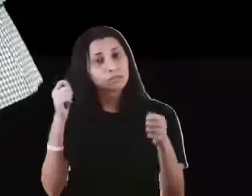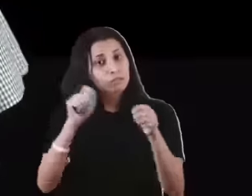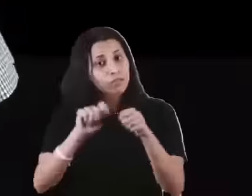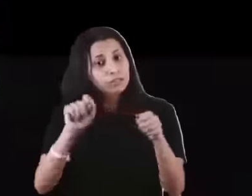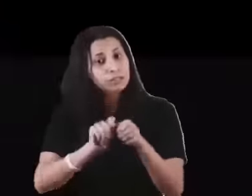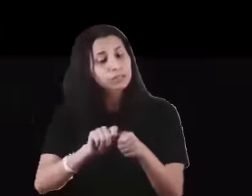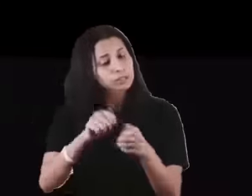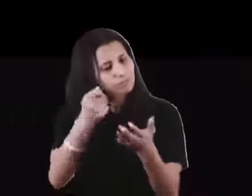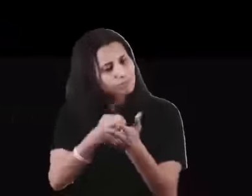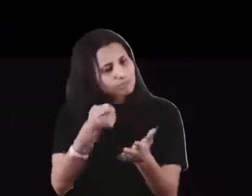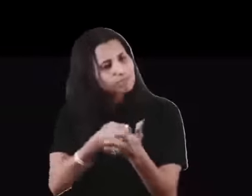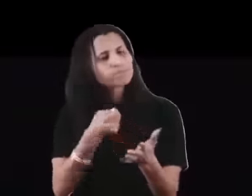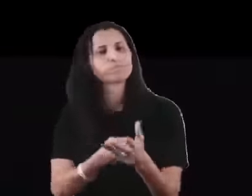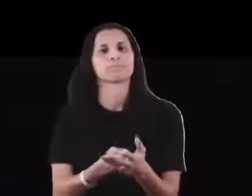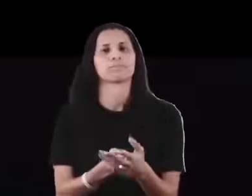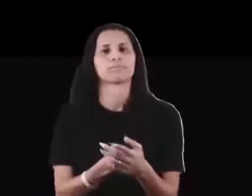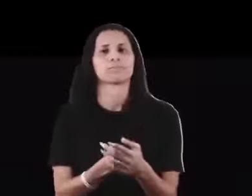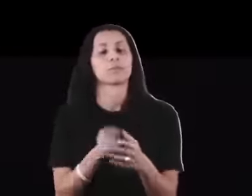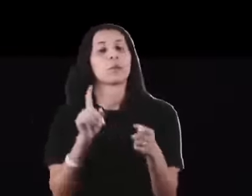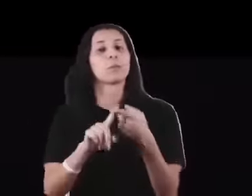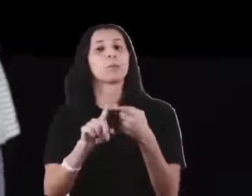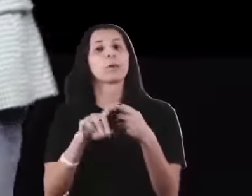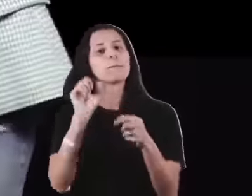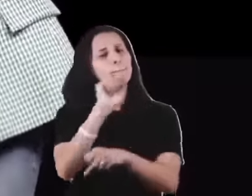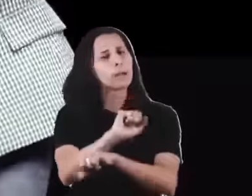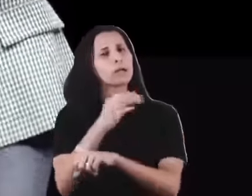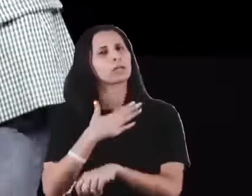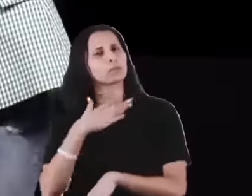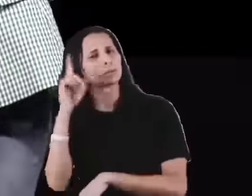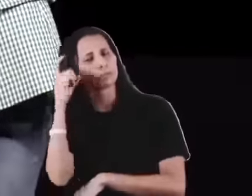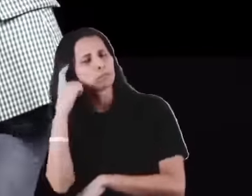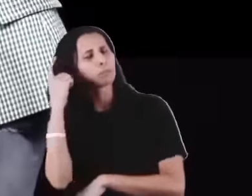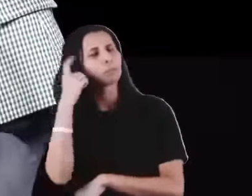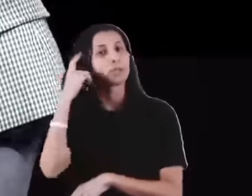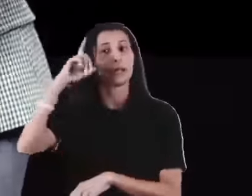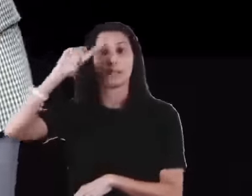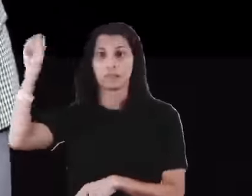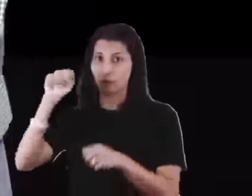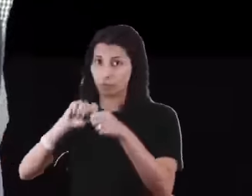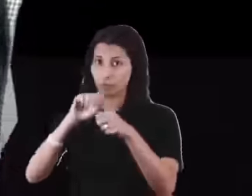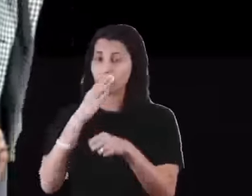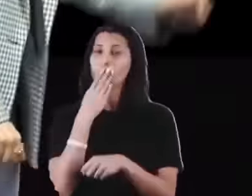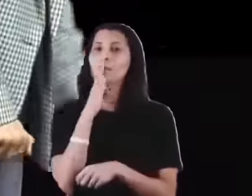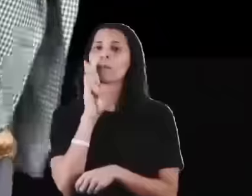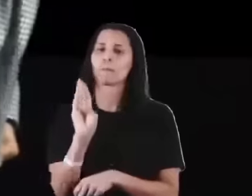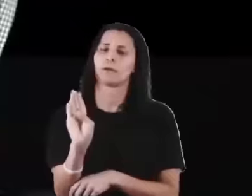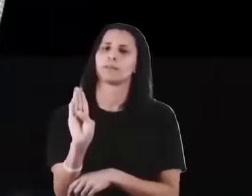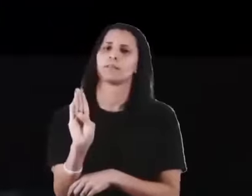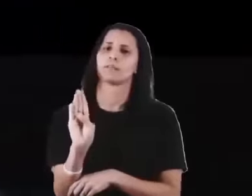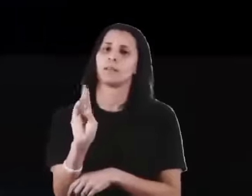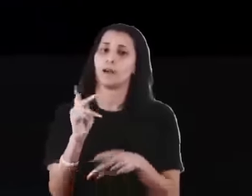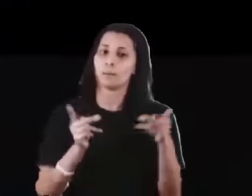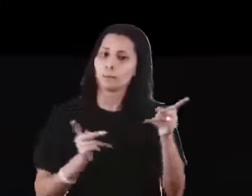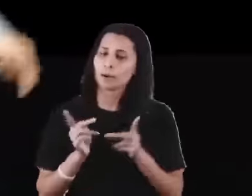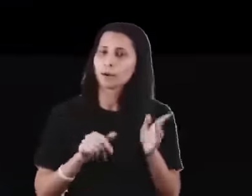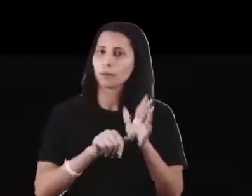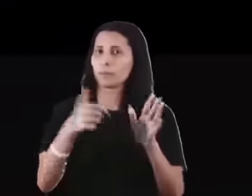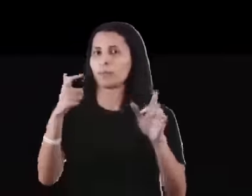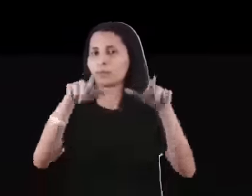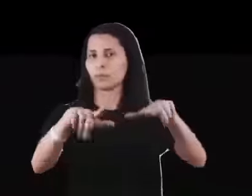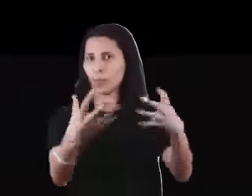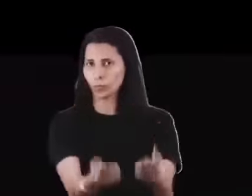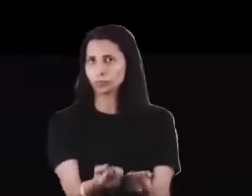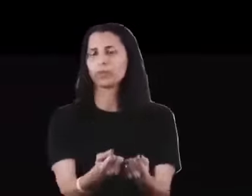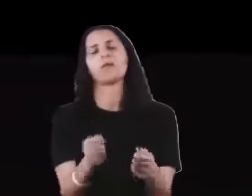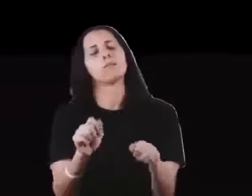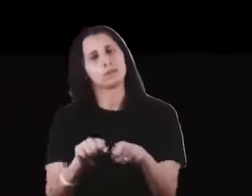porque para comigo e pensa Deus fez uma promessa para dar no primeiro deserto fez ou não fez ele